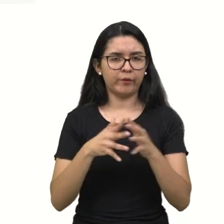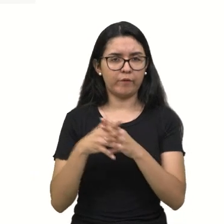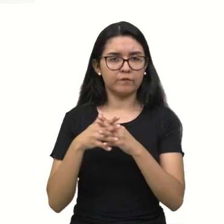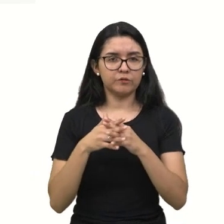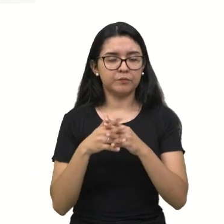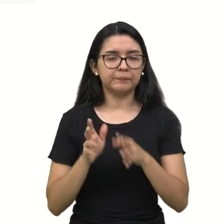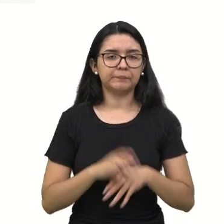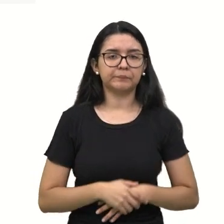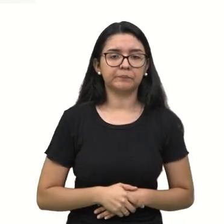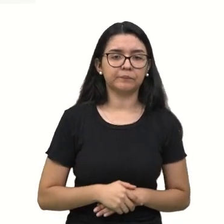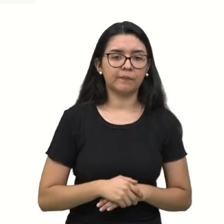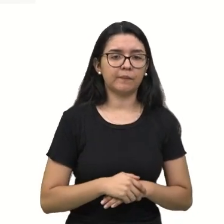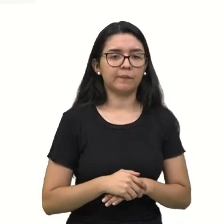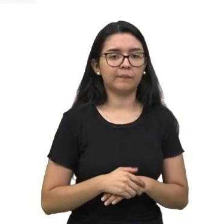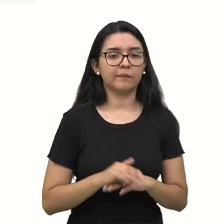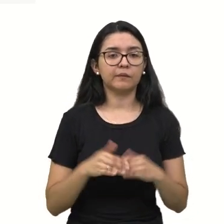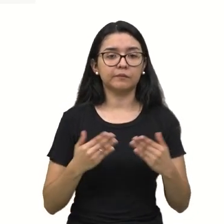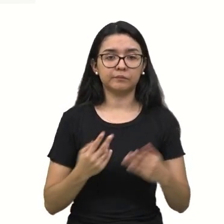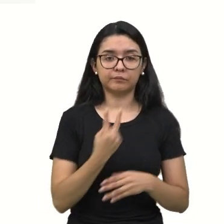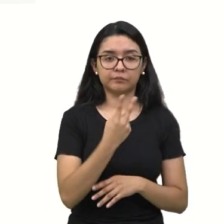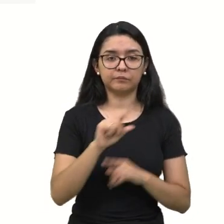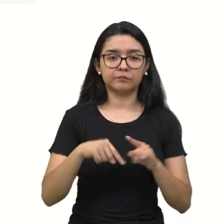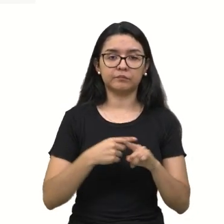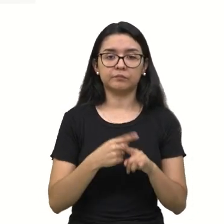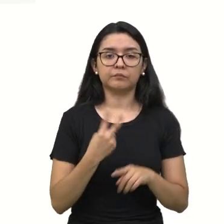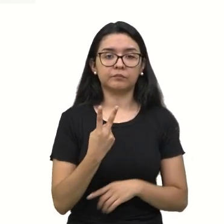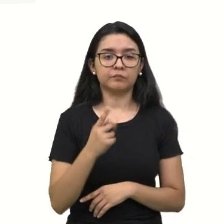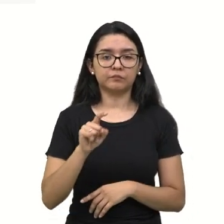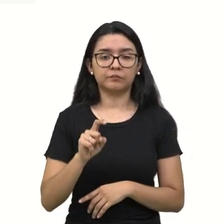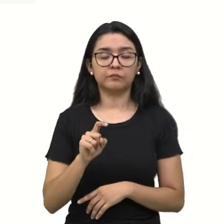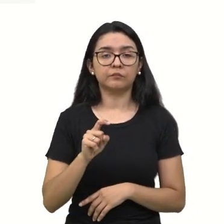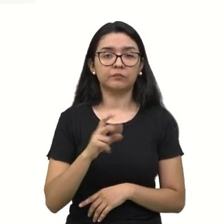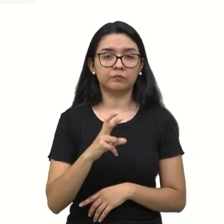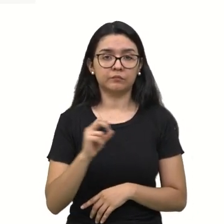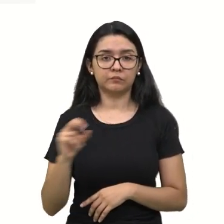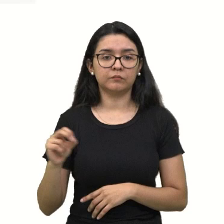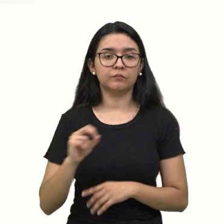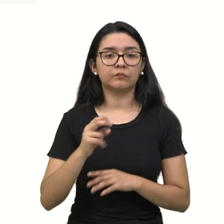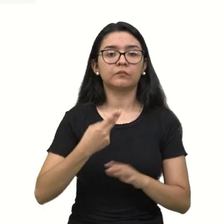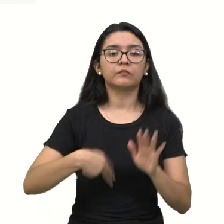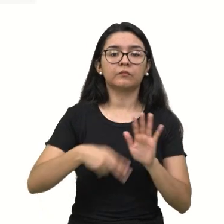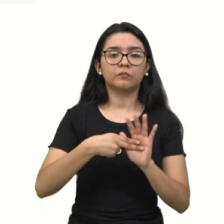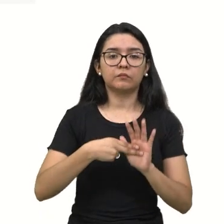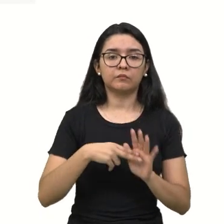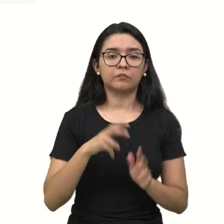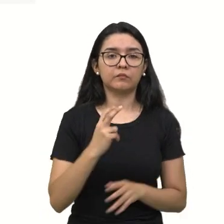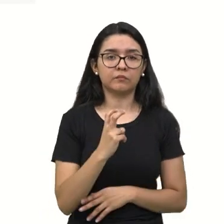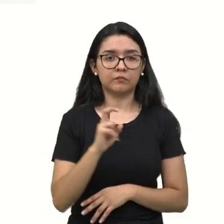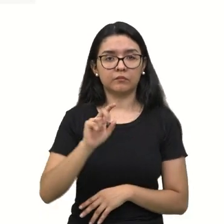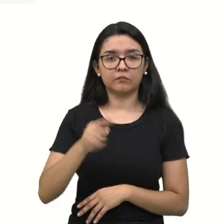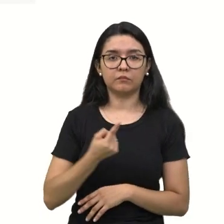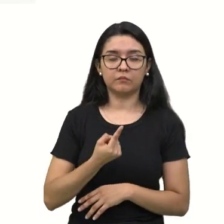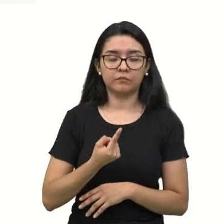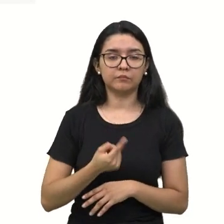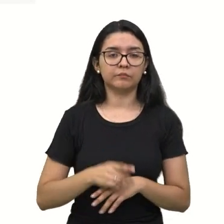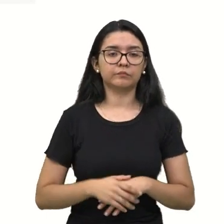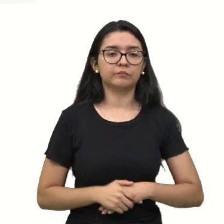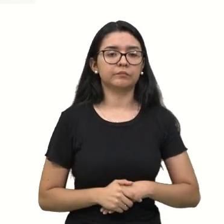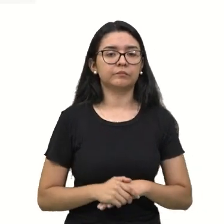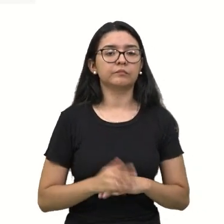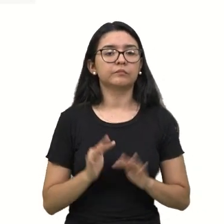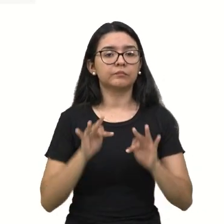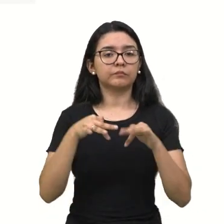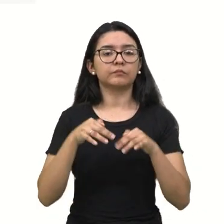ninguém. 2 vezes 2.500, que é igual a 5.000. E por